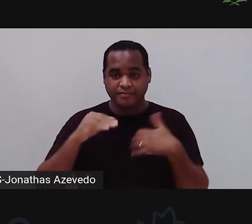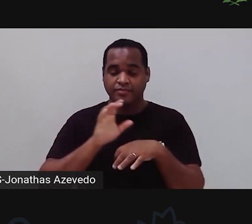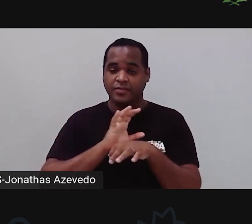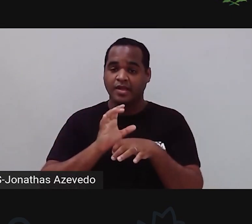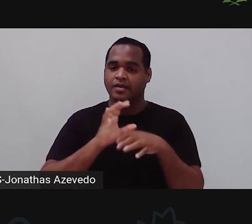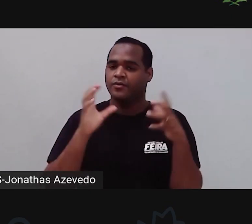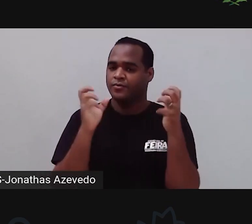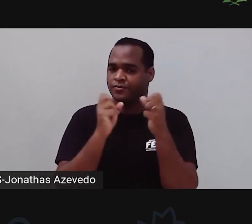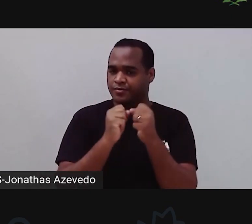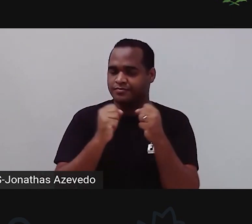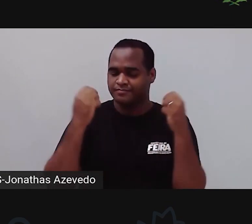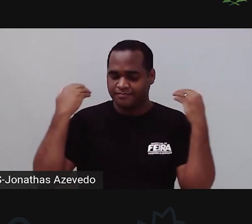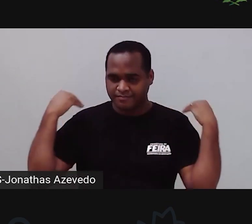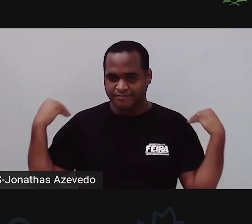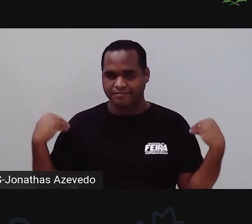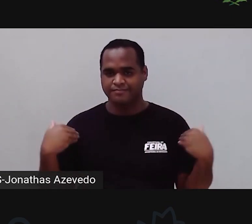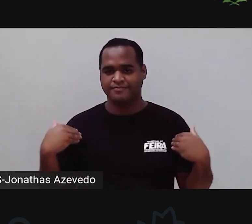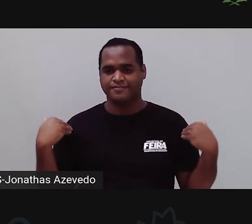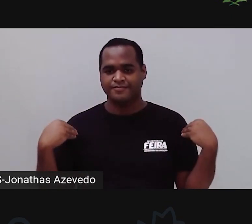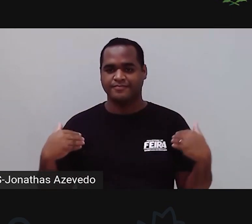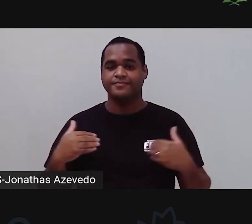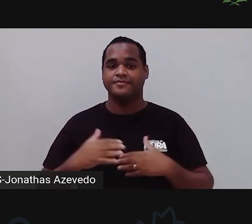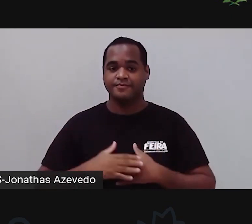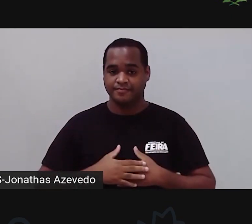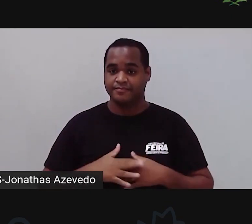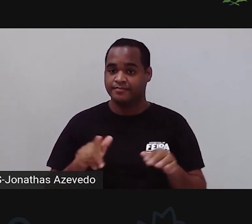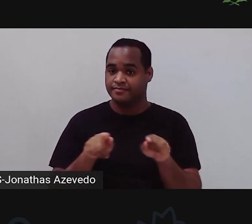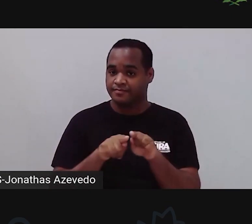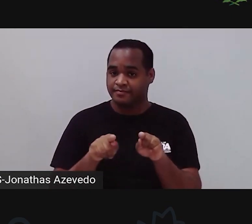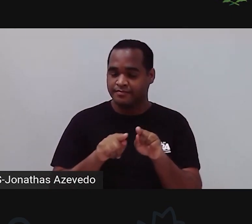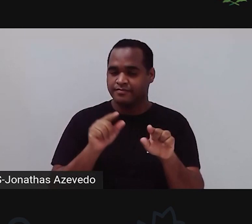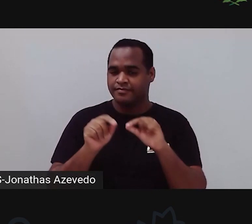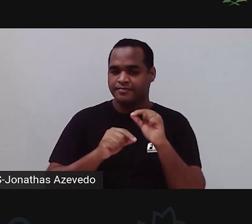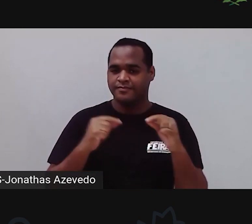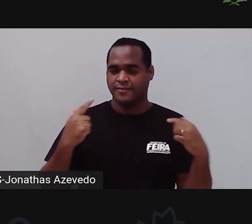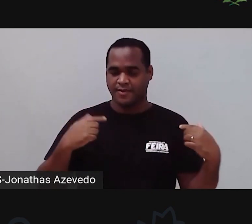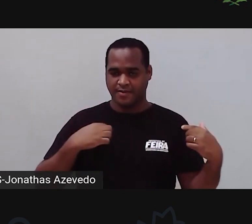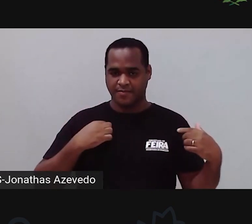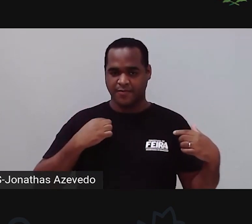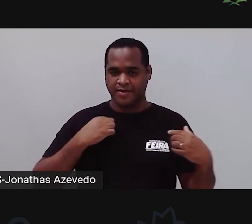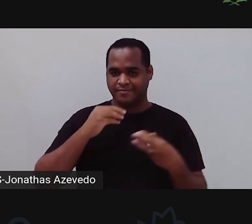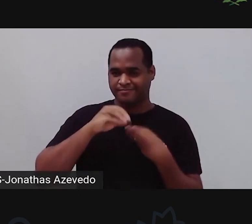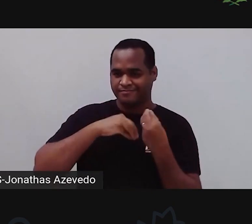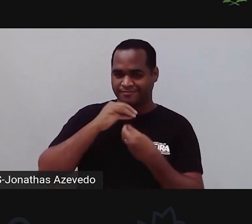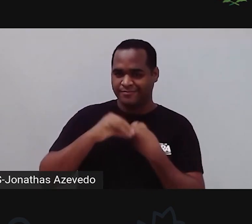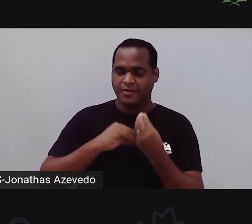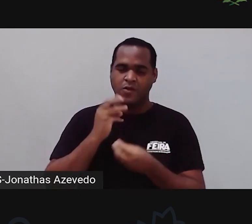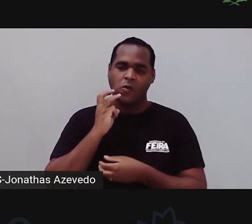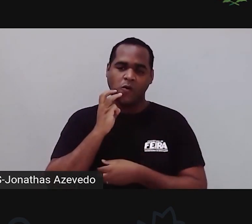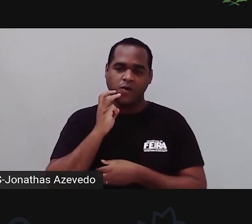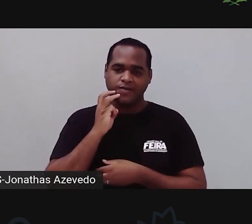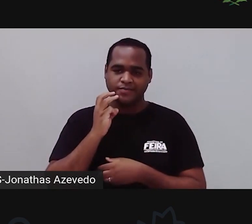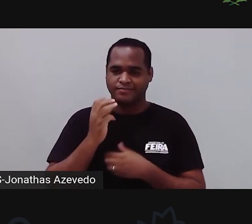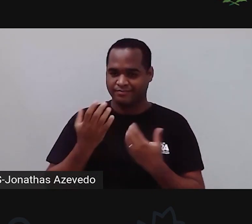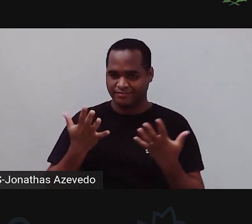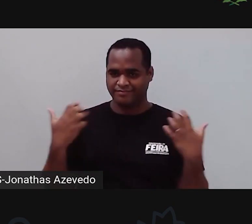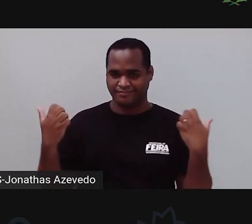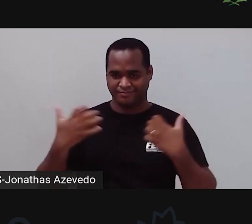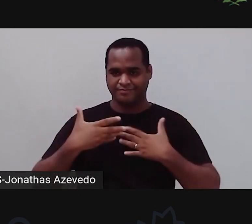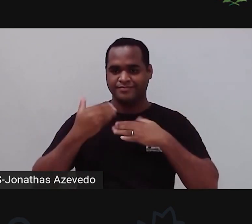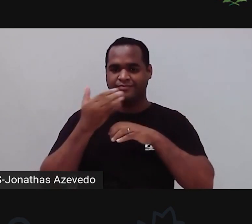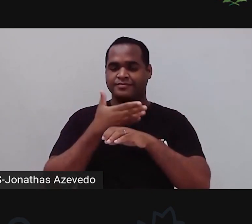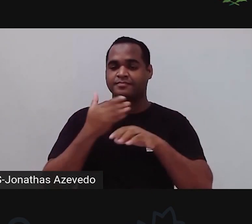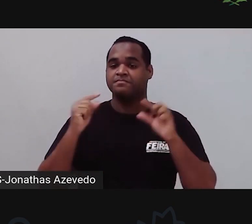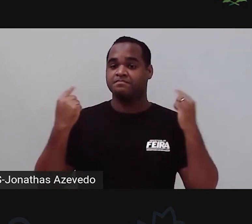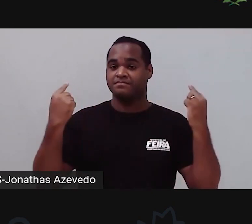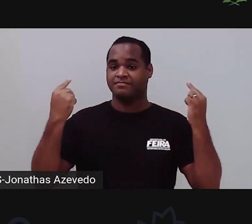escuro, comprido um pouco abaixo do ombro. Estou vestindo um jaleco branco e por dentro uma blusa colorida nesse estilo aí tie-dye. Aqui atrás